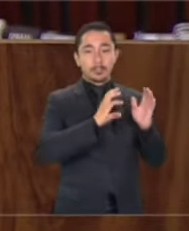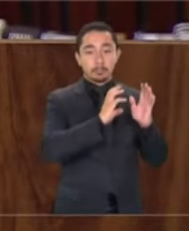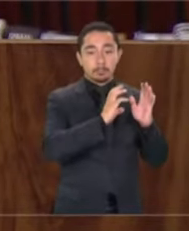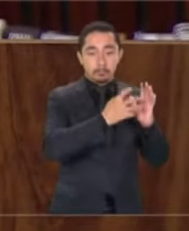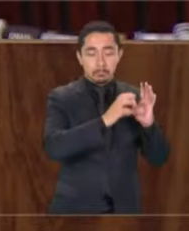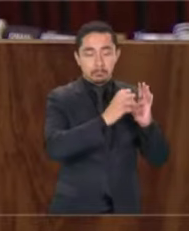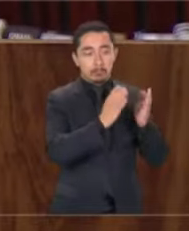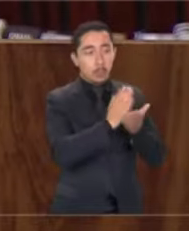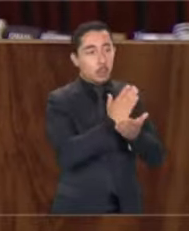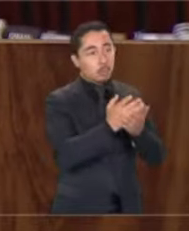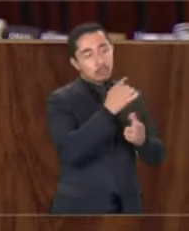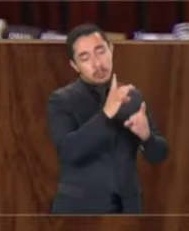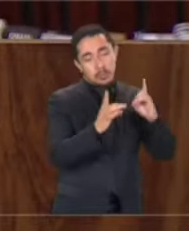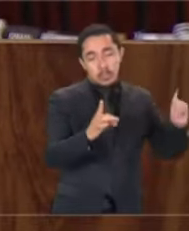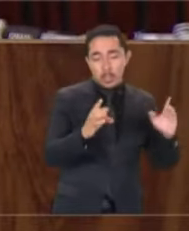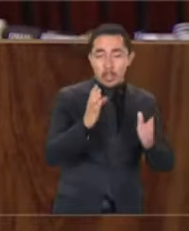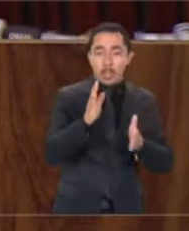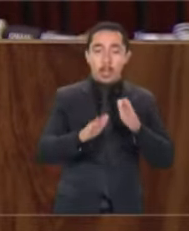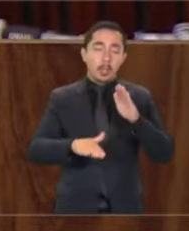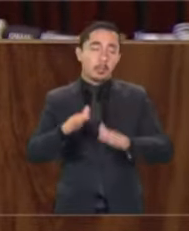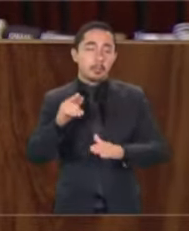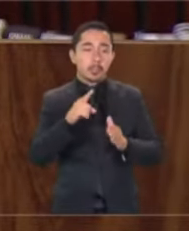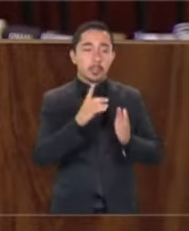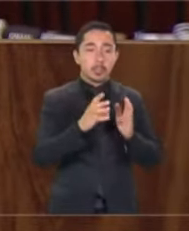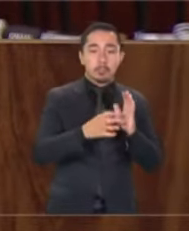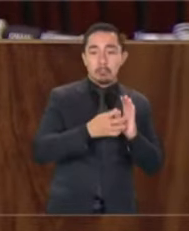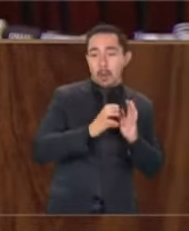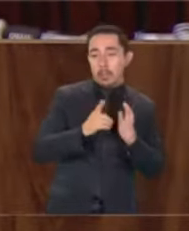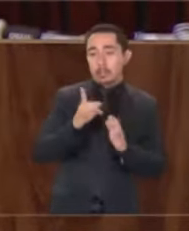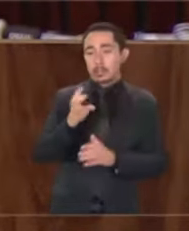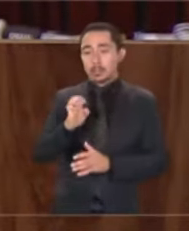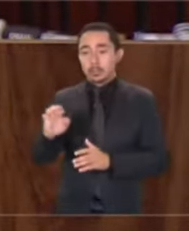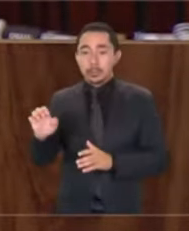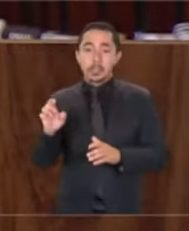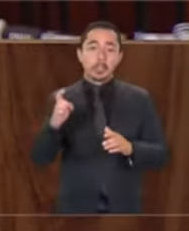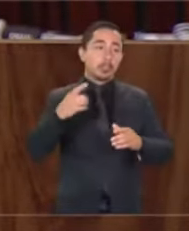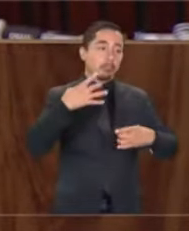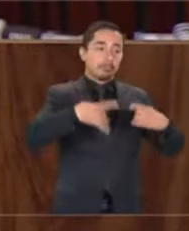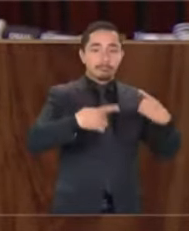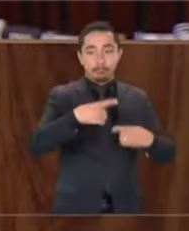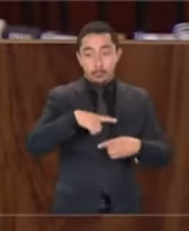também, contrapõem-se com visões antípodas.